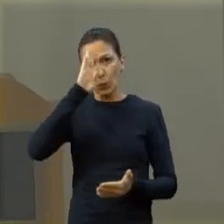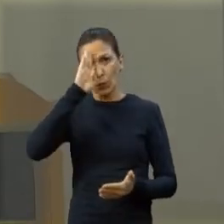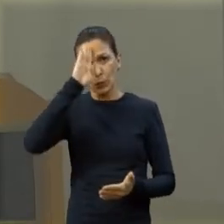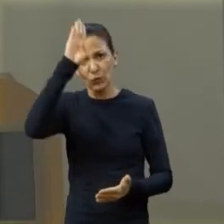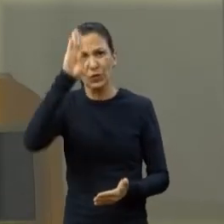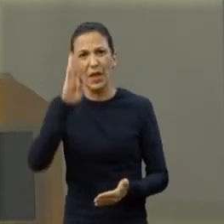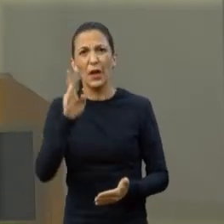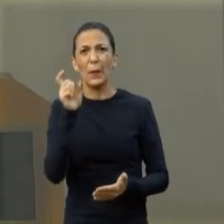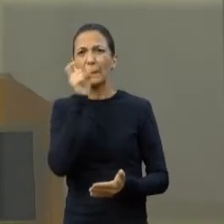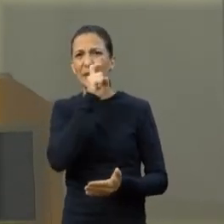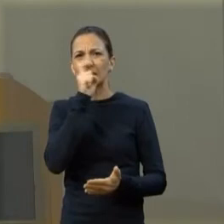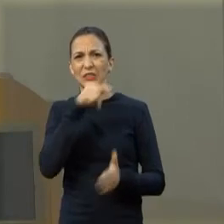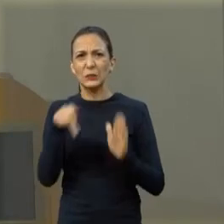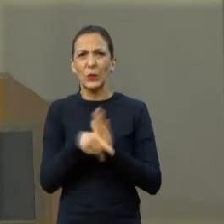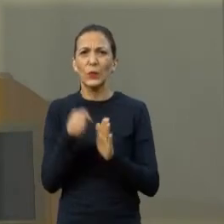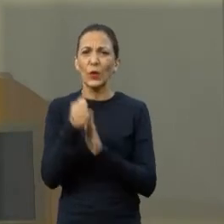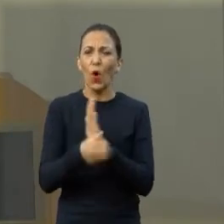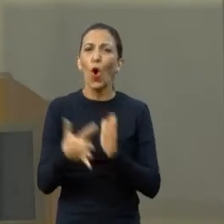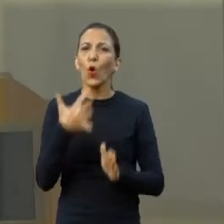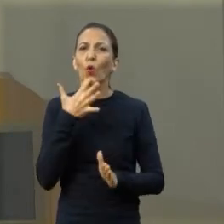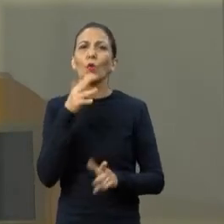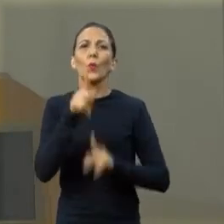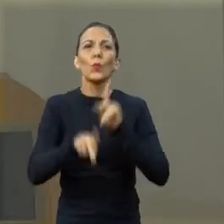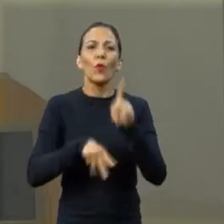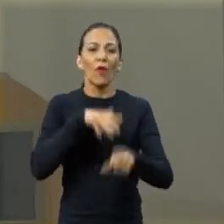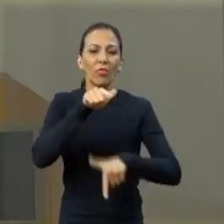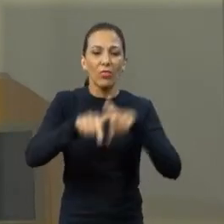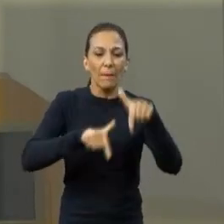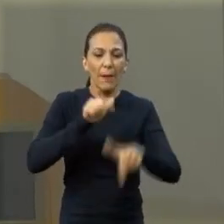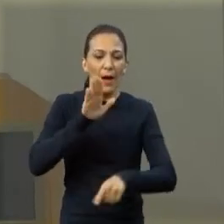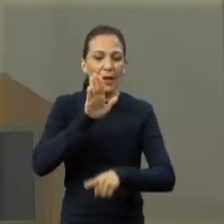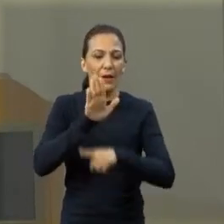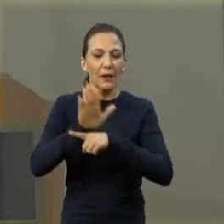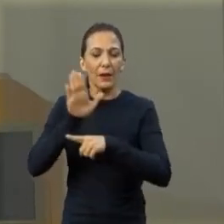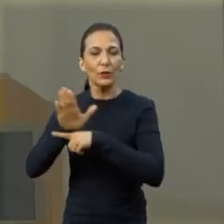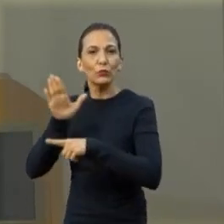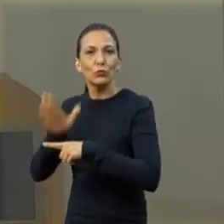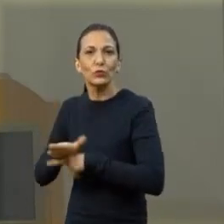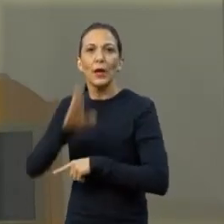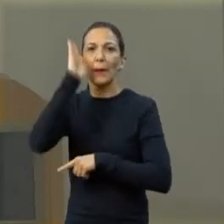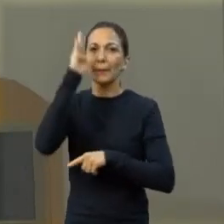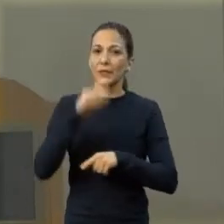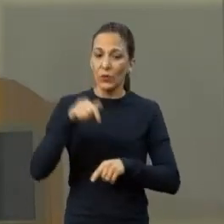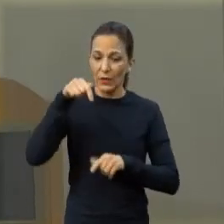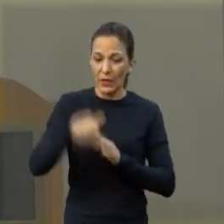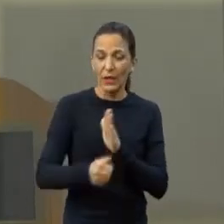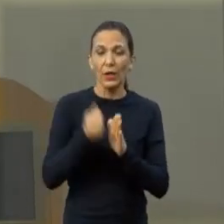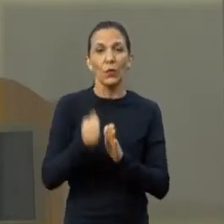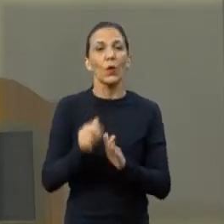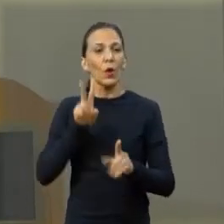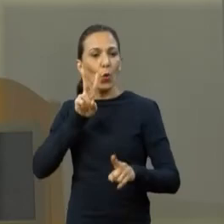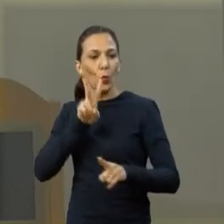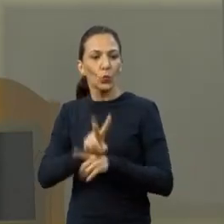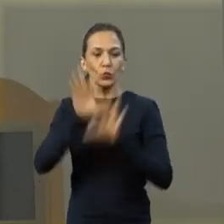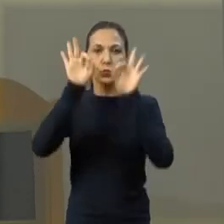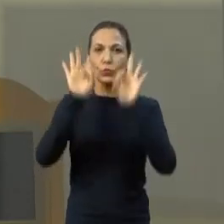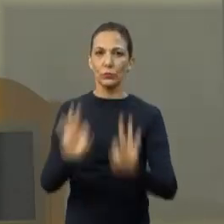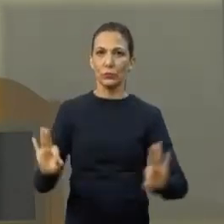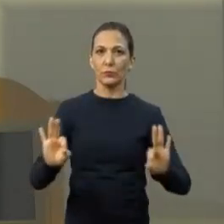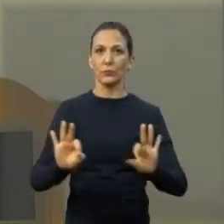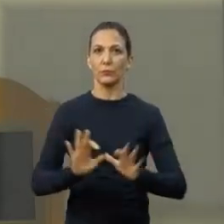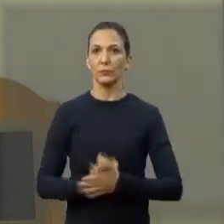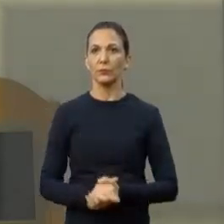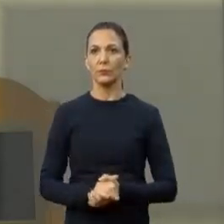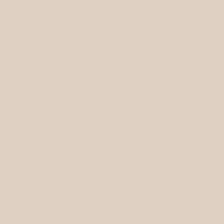e dizer mentiras Conheça o teu povo e trabalho pelo Brasil que o povo de Araraquara está muito bem cuidado obrigado a presidente Boa